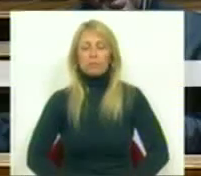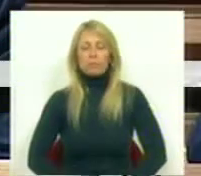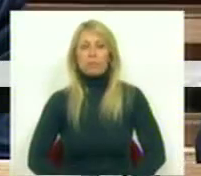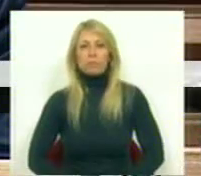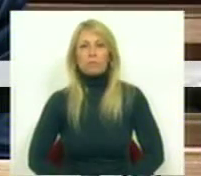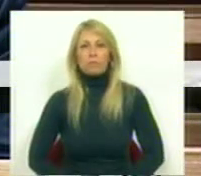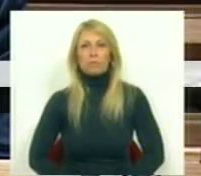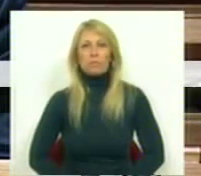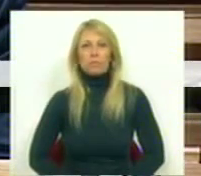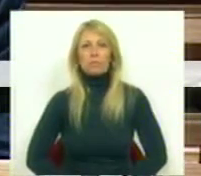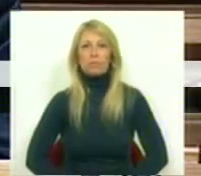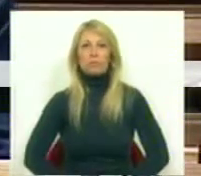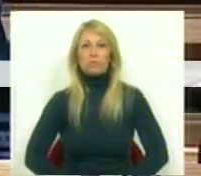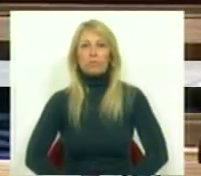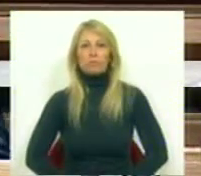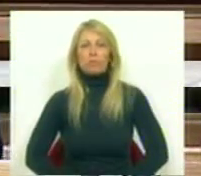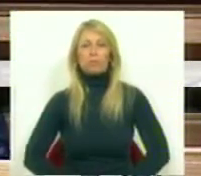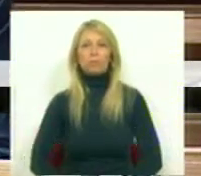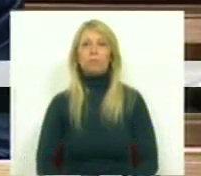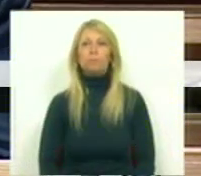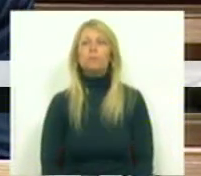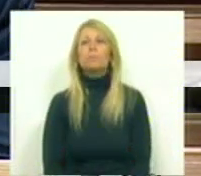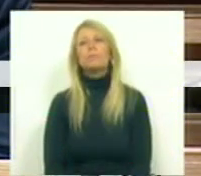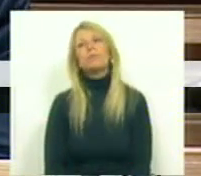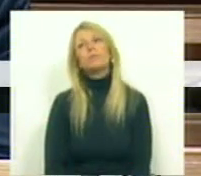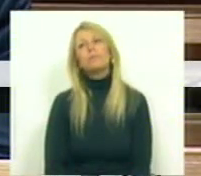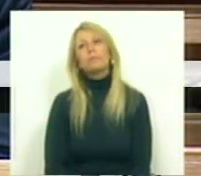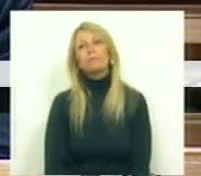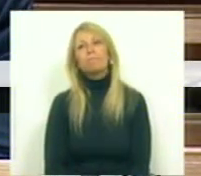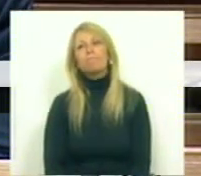Para uma intervenção